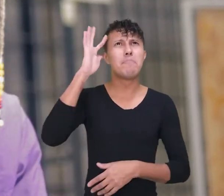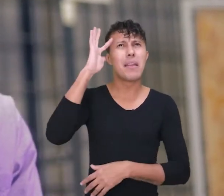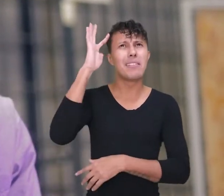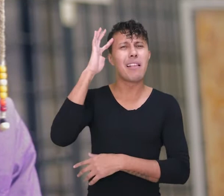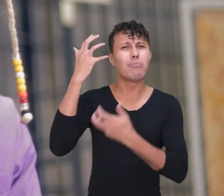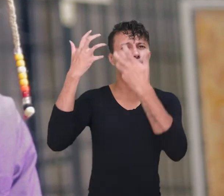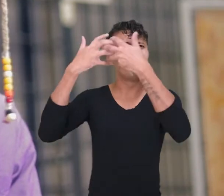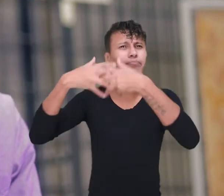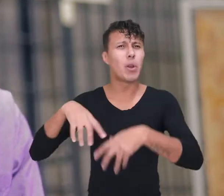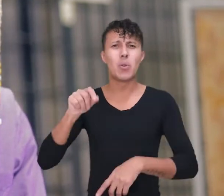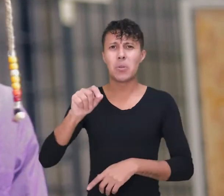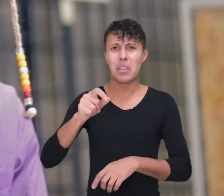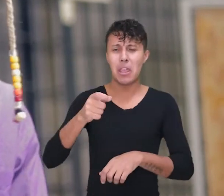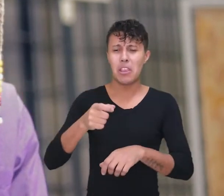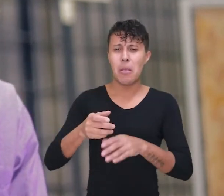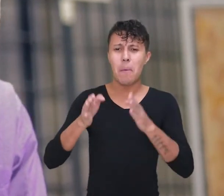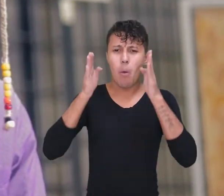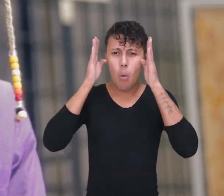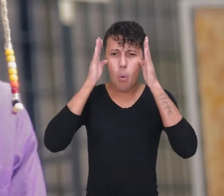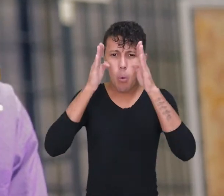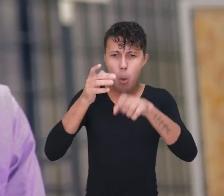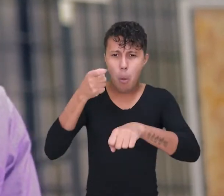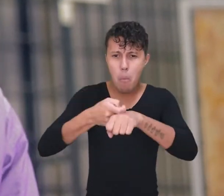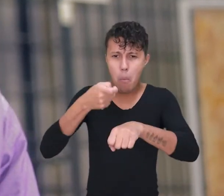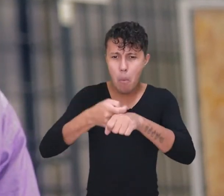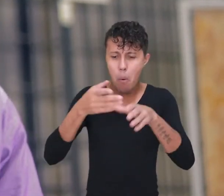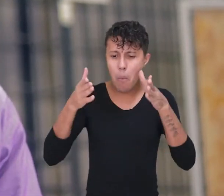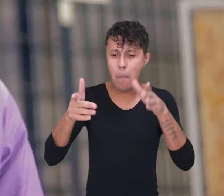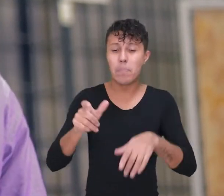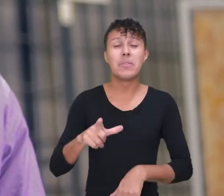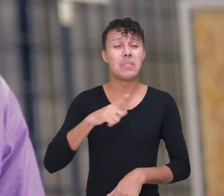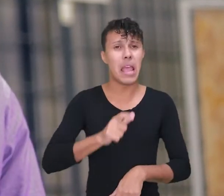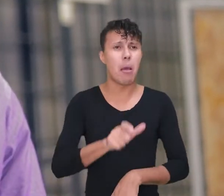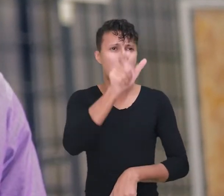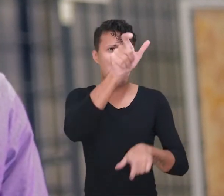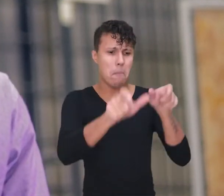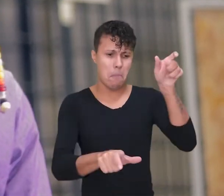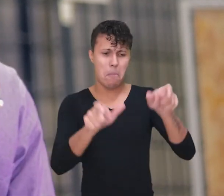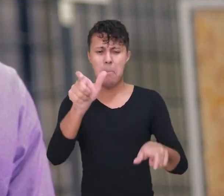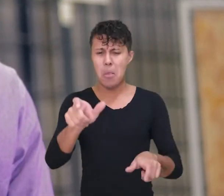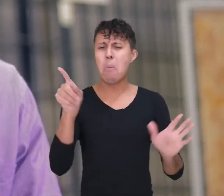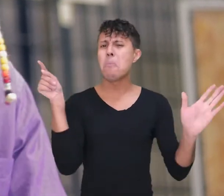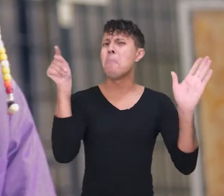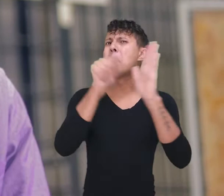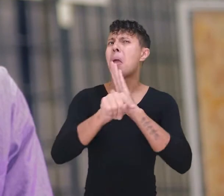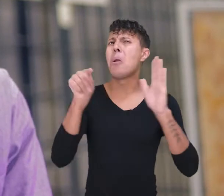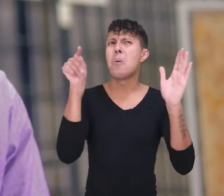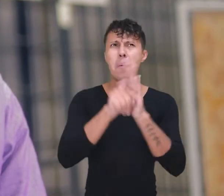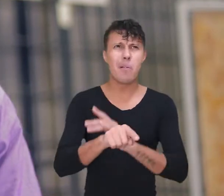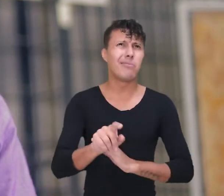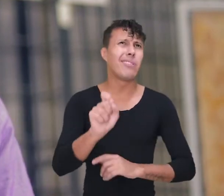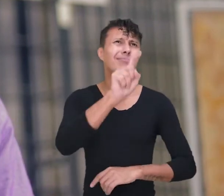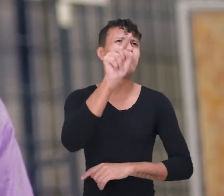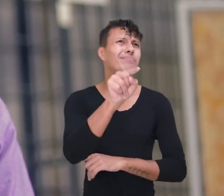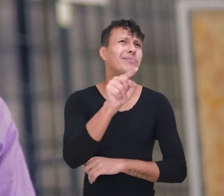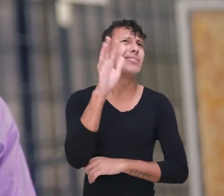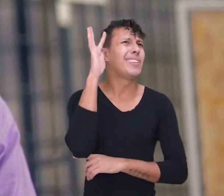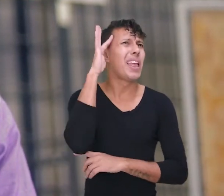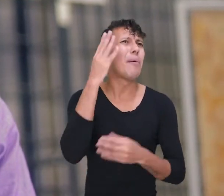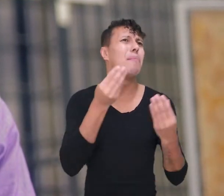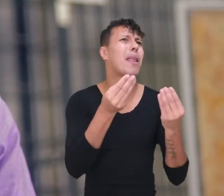foi cristalizado. Eu acho que sempre vai haver alguém que vai questionar o que já está